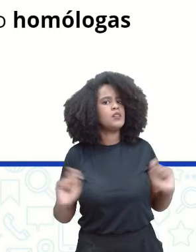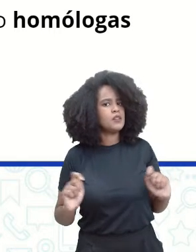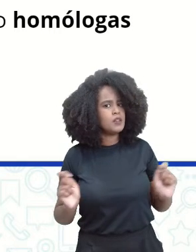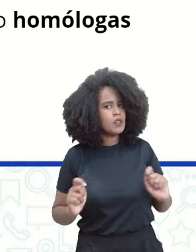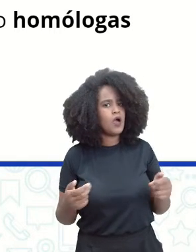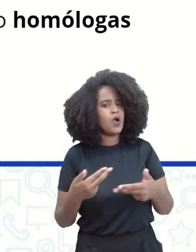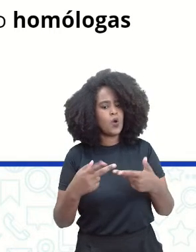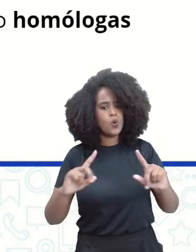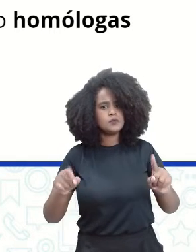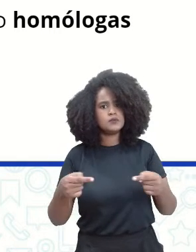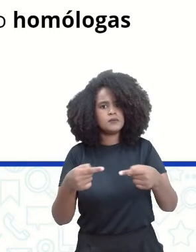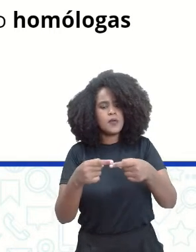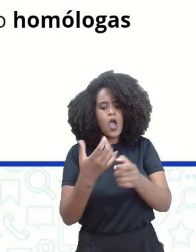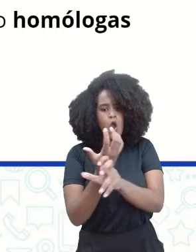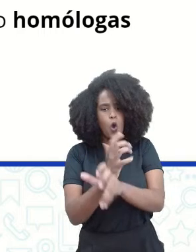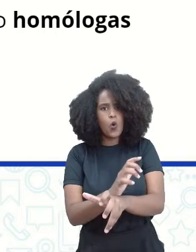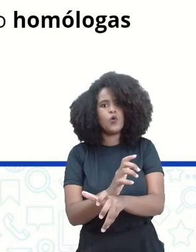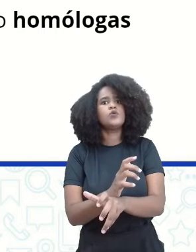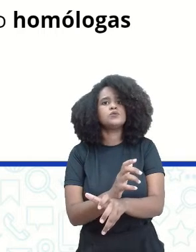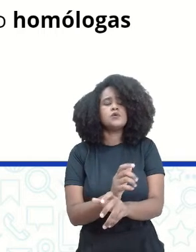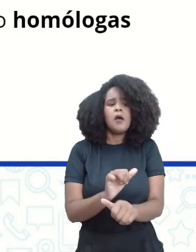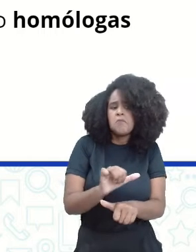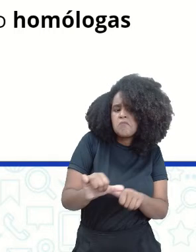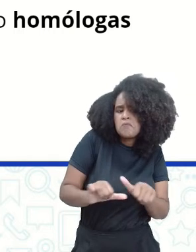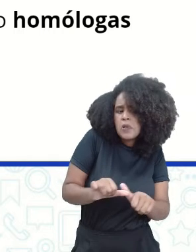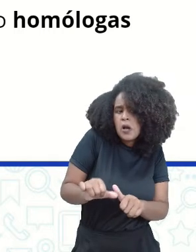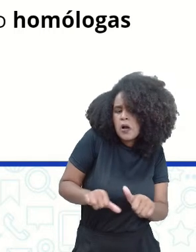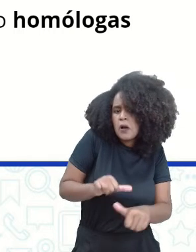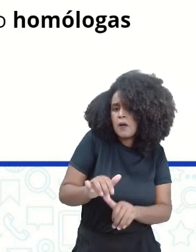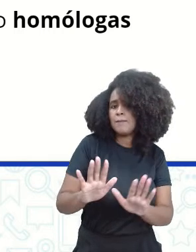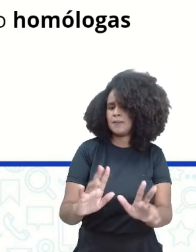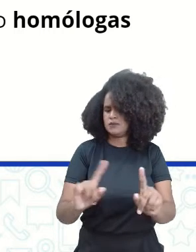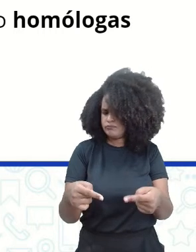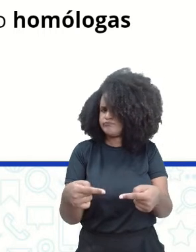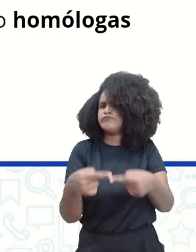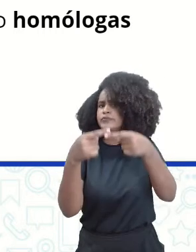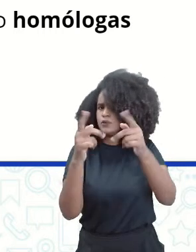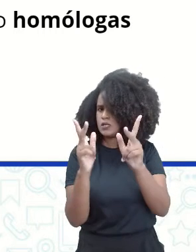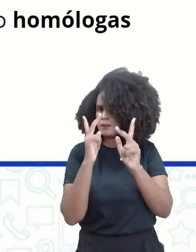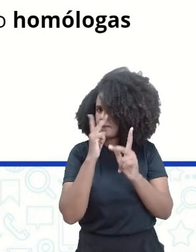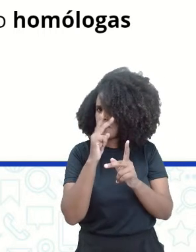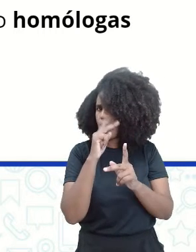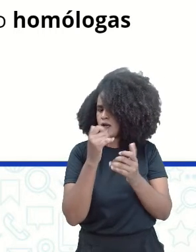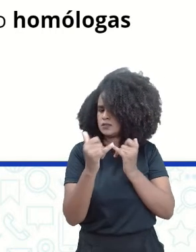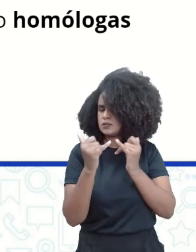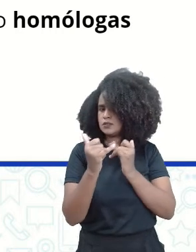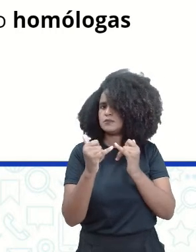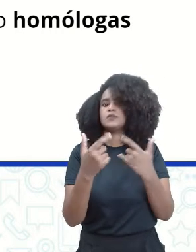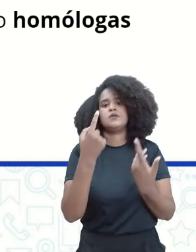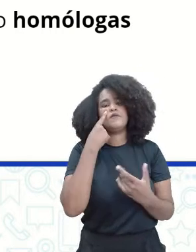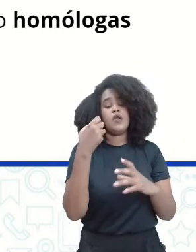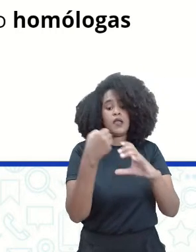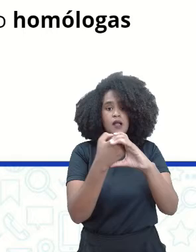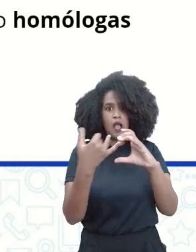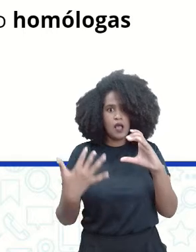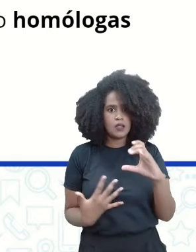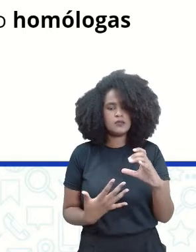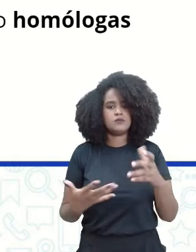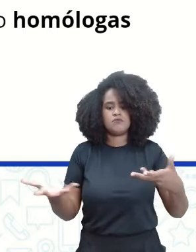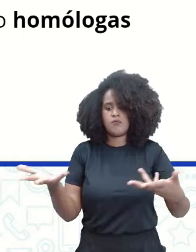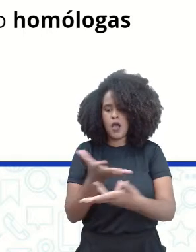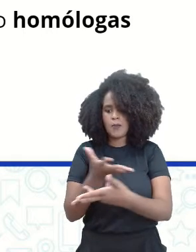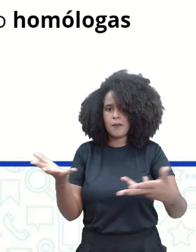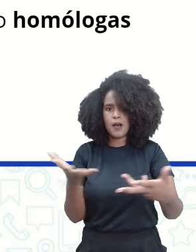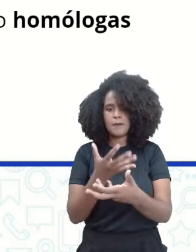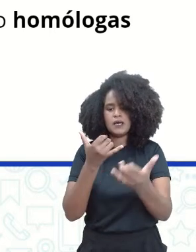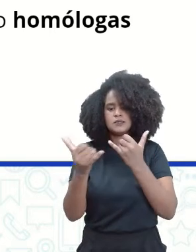alguns ossos, né, que podem ter sofrido algumas modificações. E aí a gente diz que essas características que são compartilhadas,